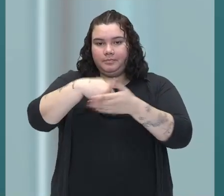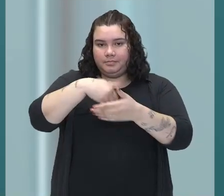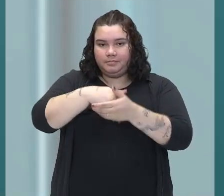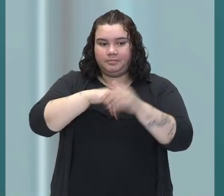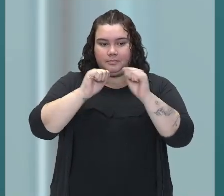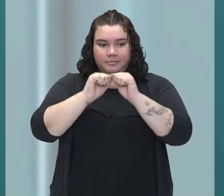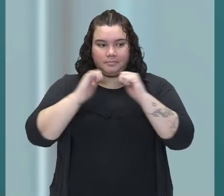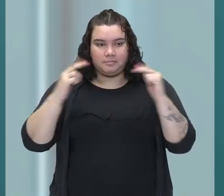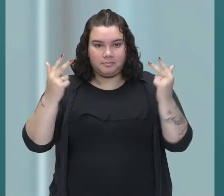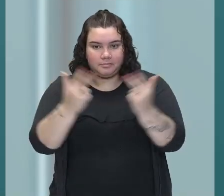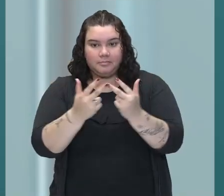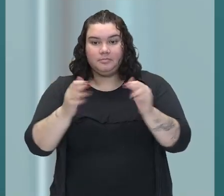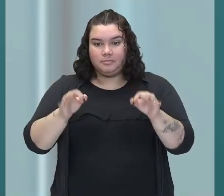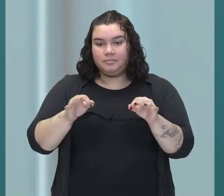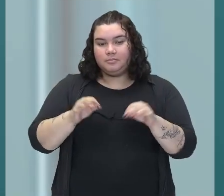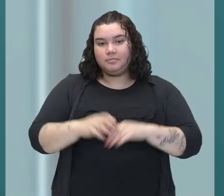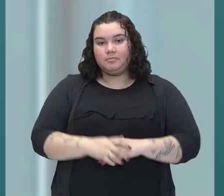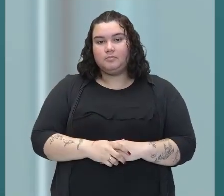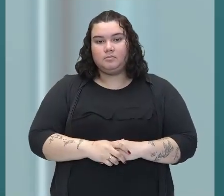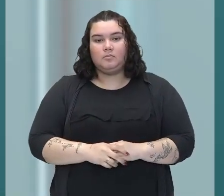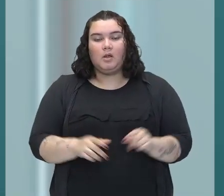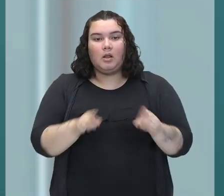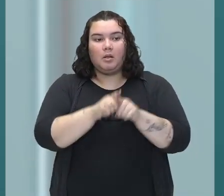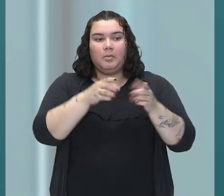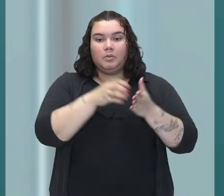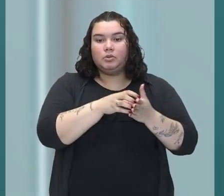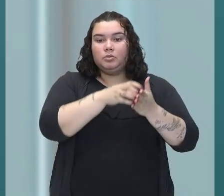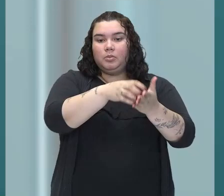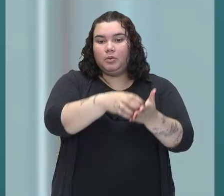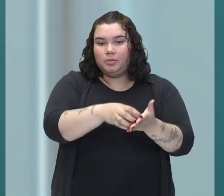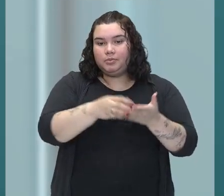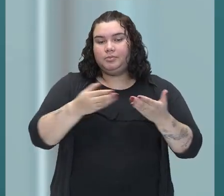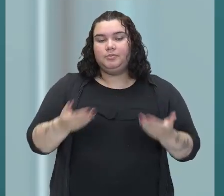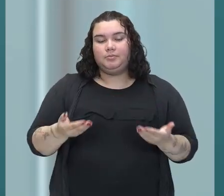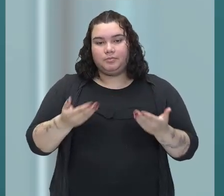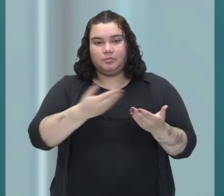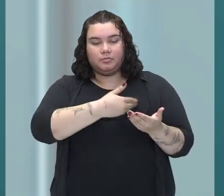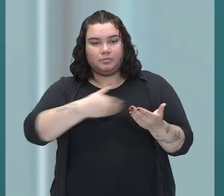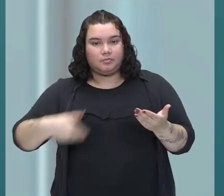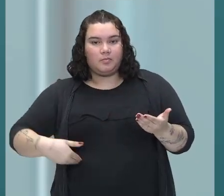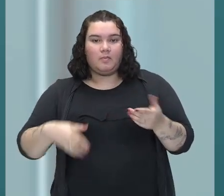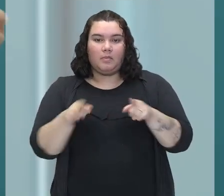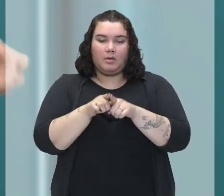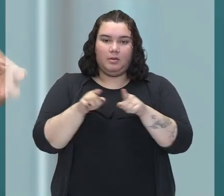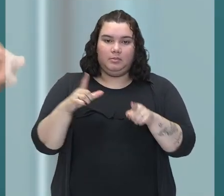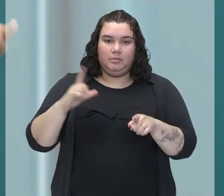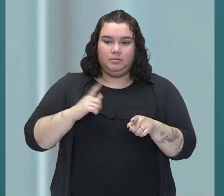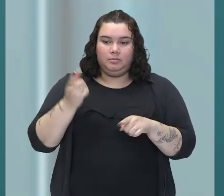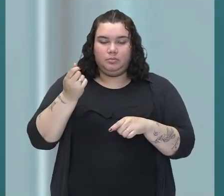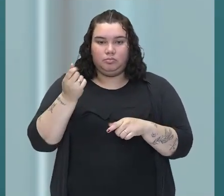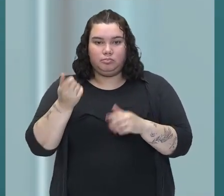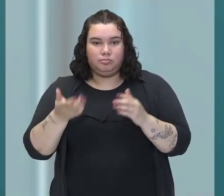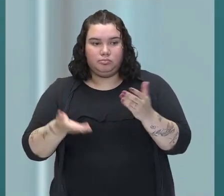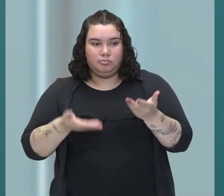a questão também do transporte público, que acaba também tendo uma receita maior por